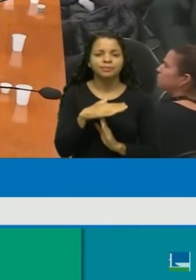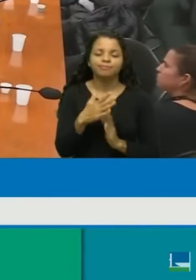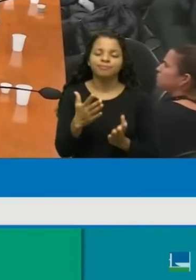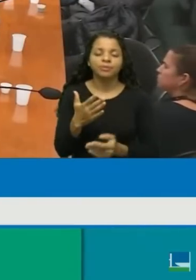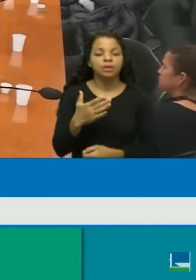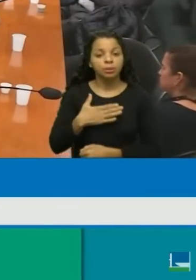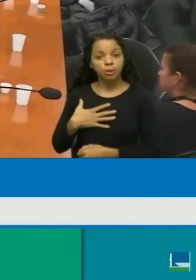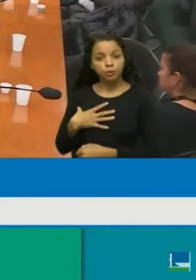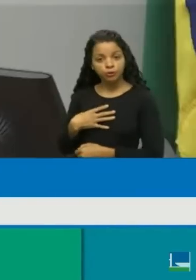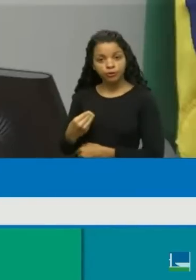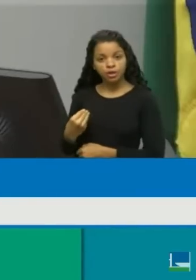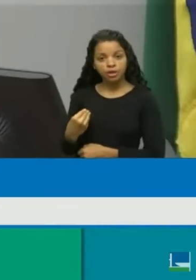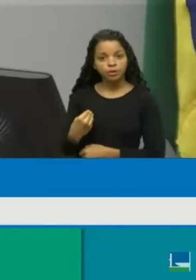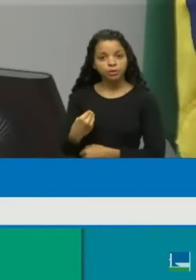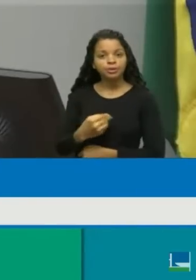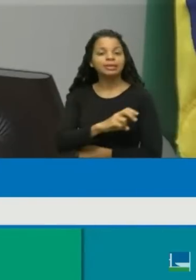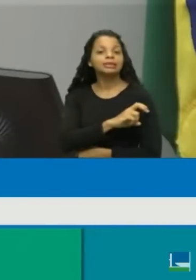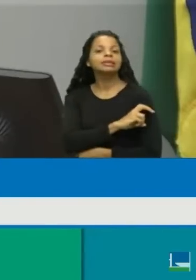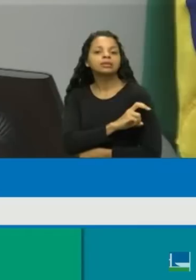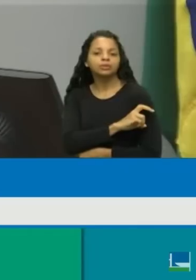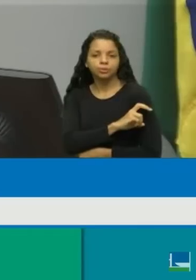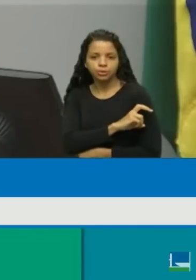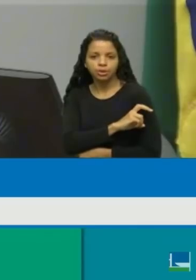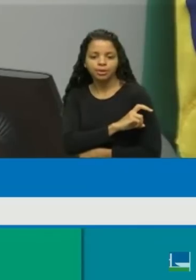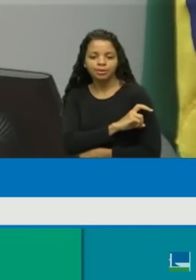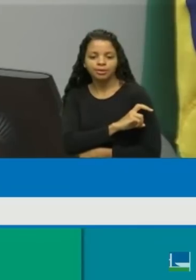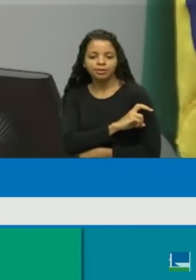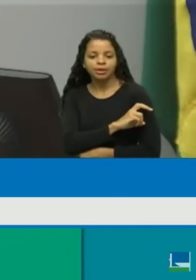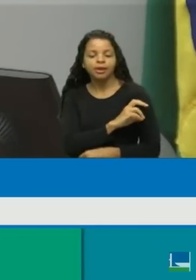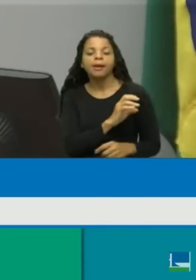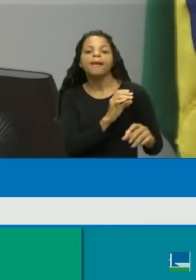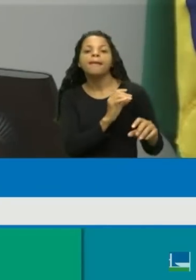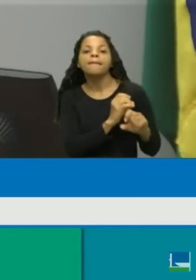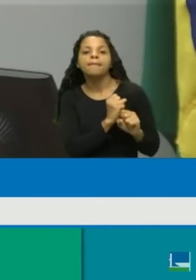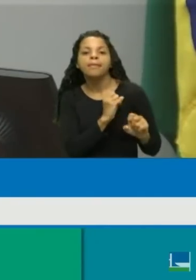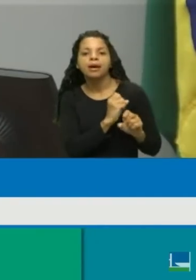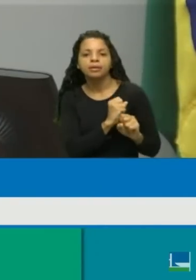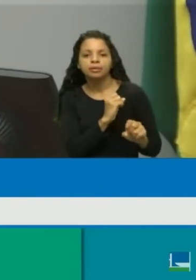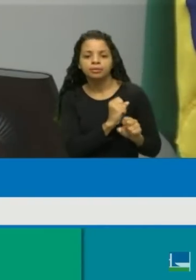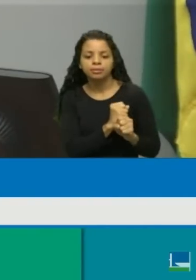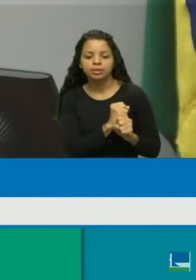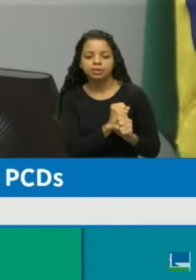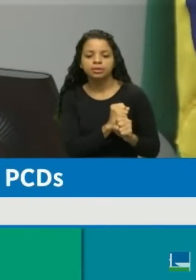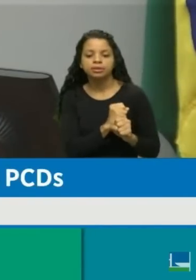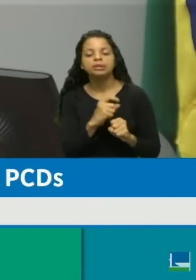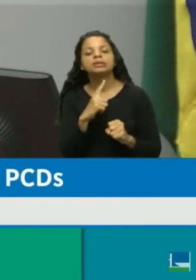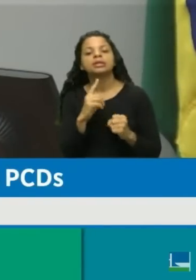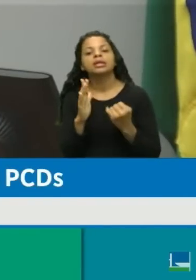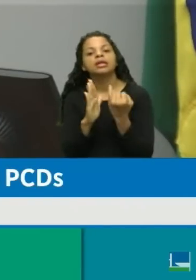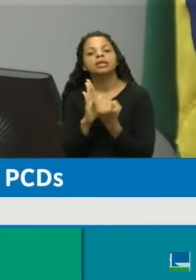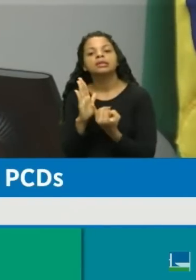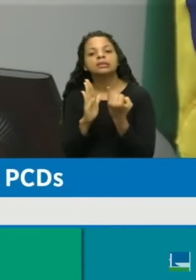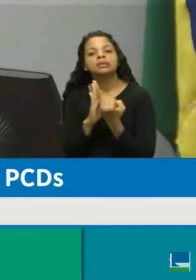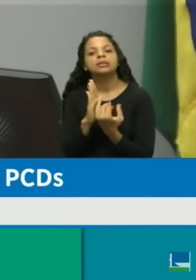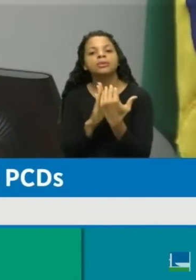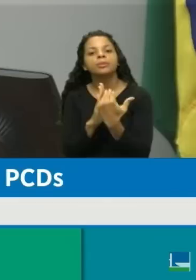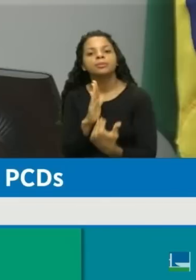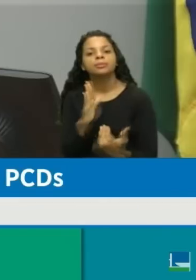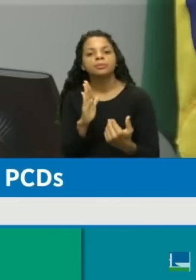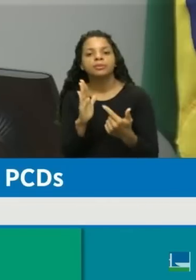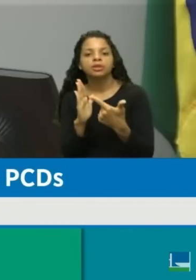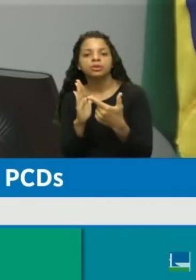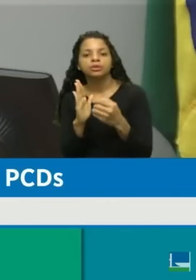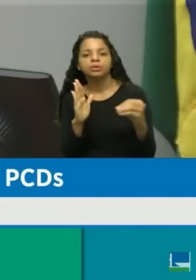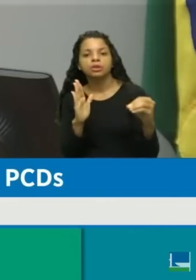está na 5ª série. Ele, cálculo matemático, quando você tem uma isenção de R$200 mil e